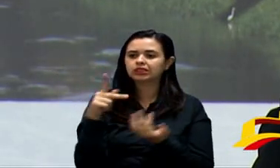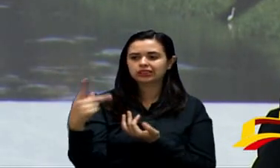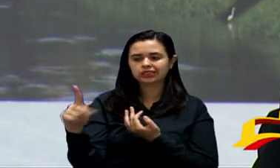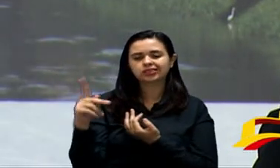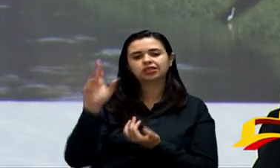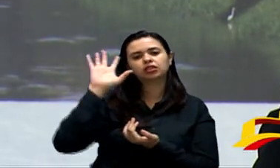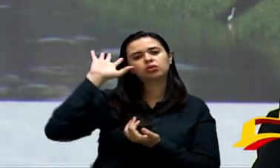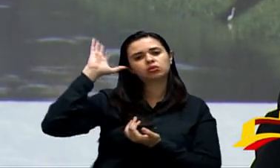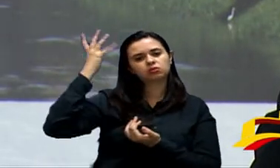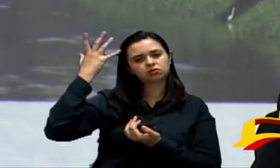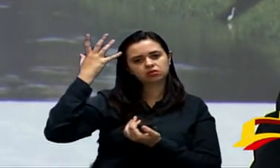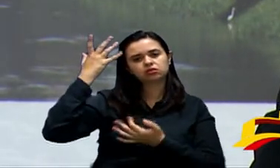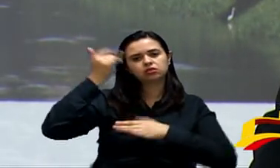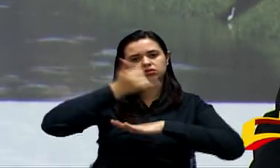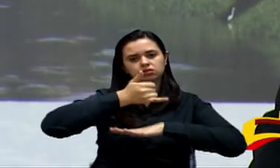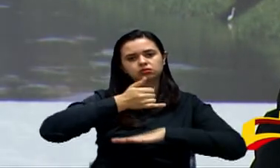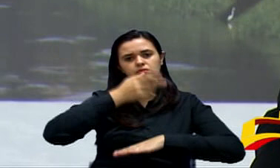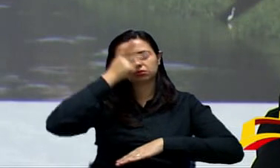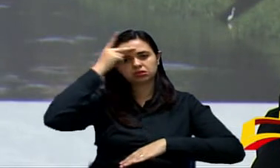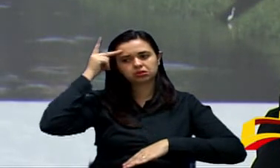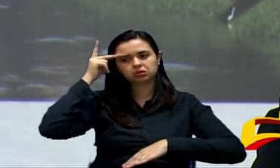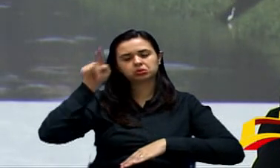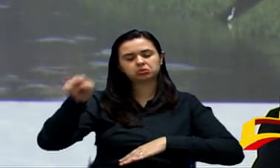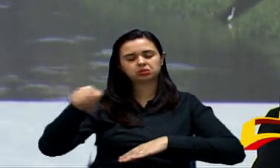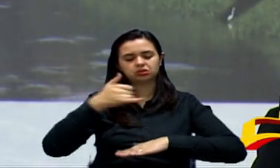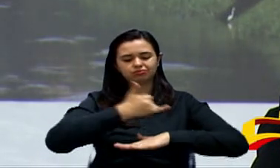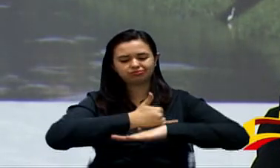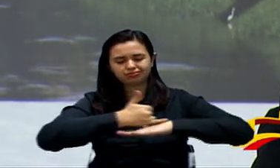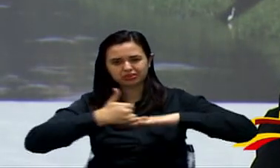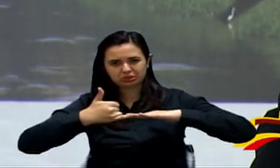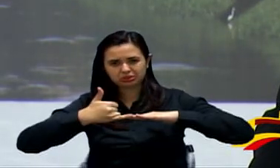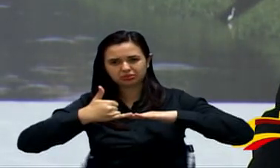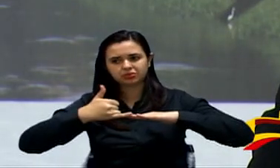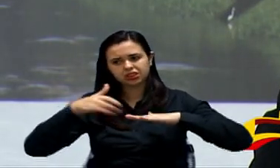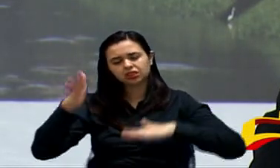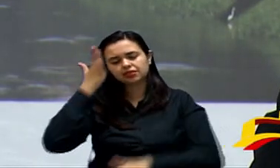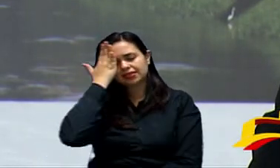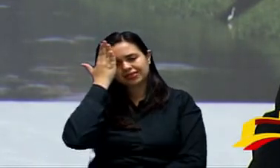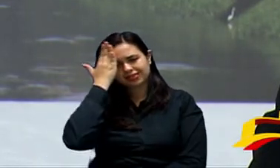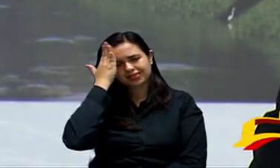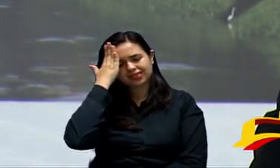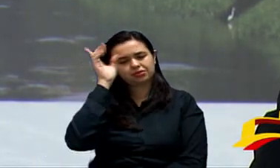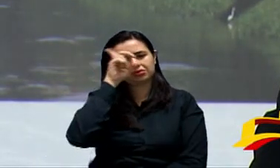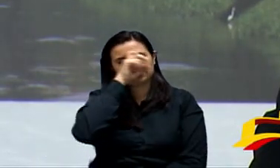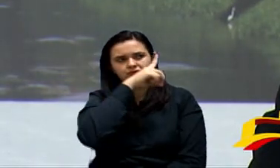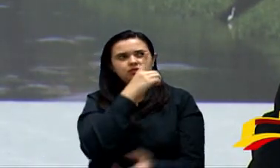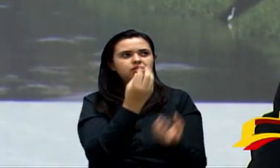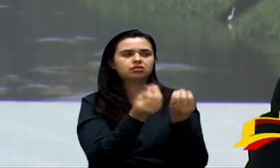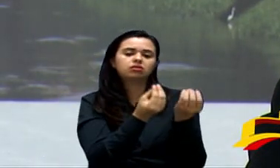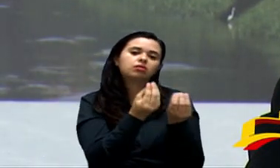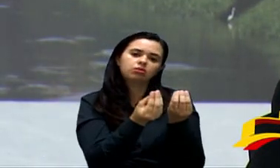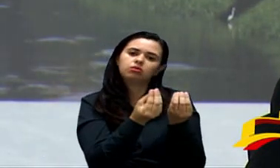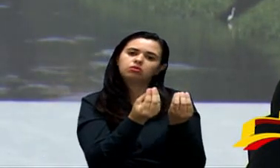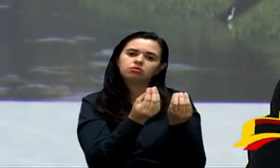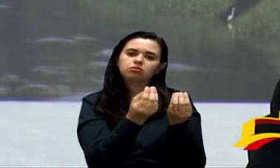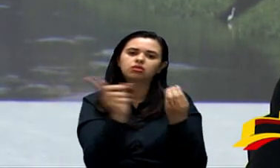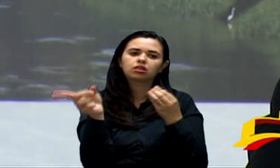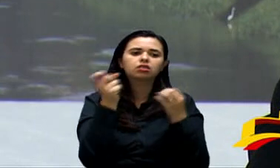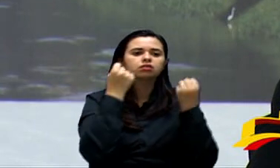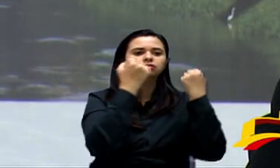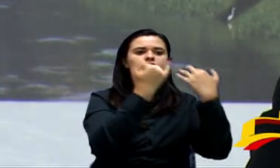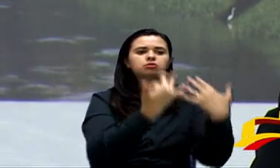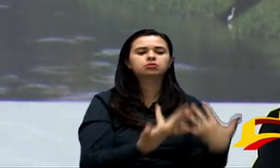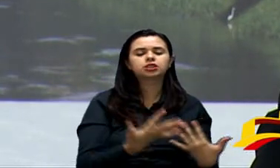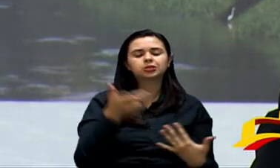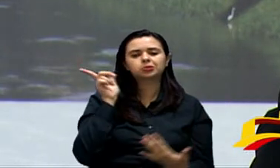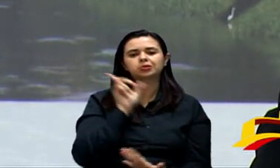dentro de casa para poder passar para as pessoas que elas podem evitar aquilo. Acho que só quem viveu de fato